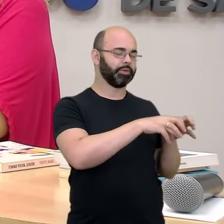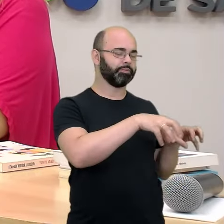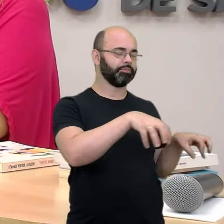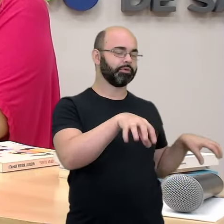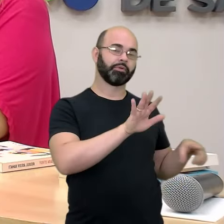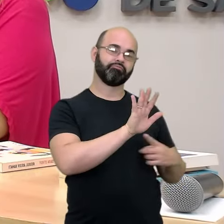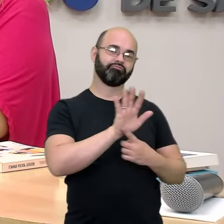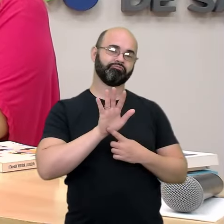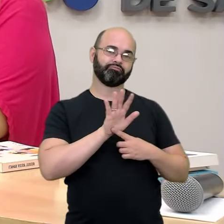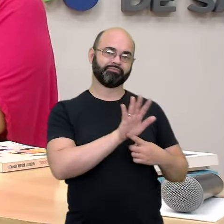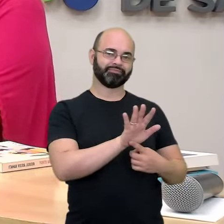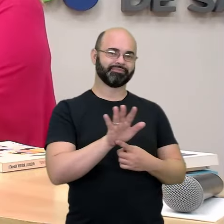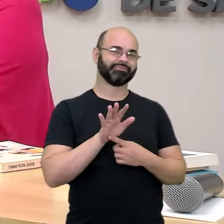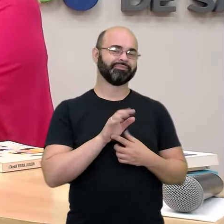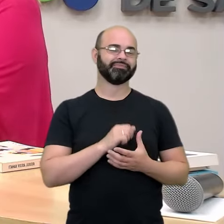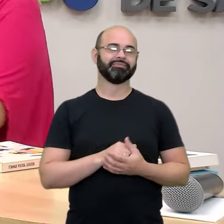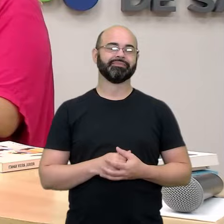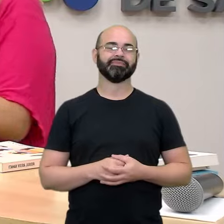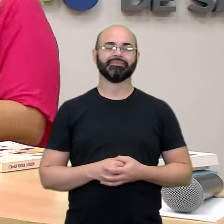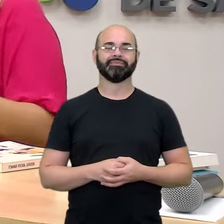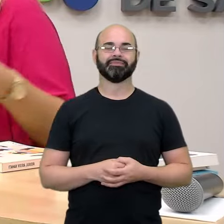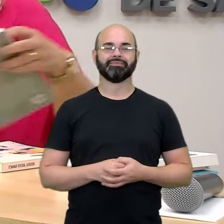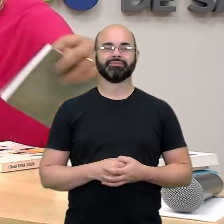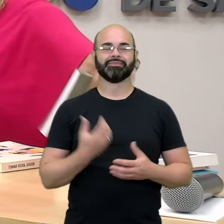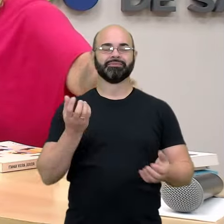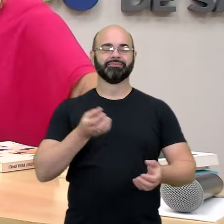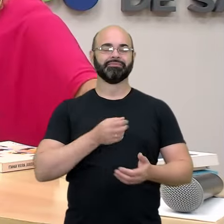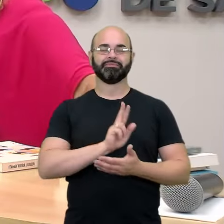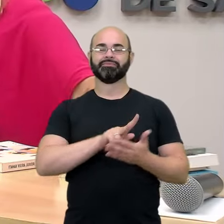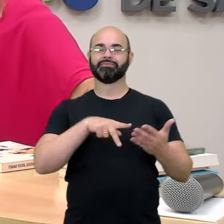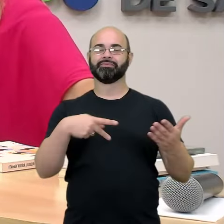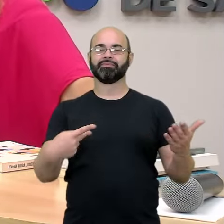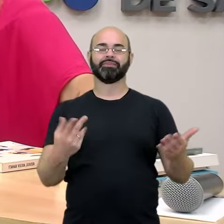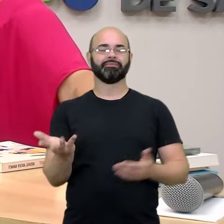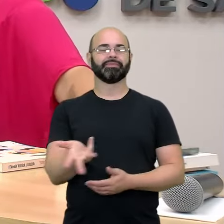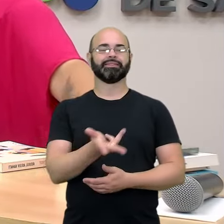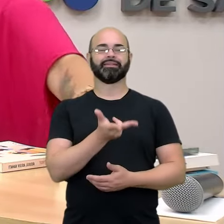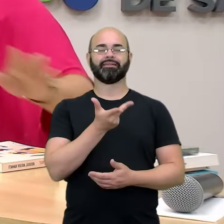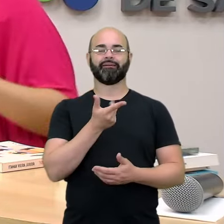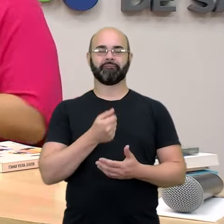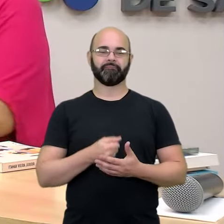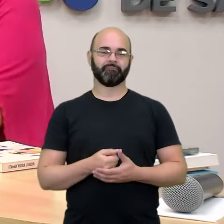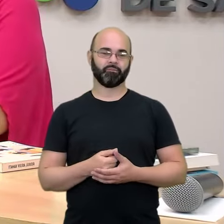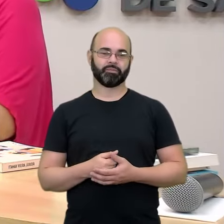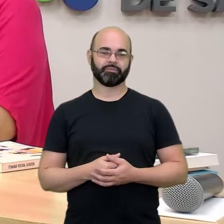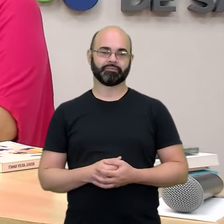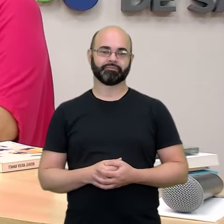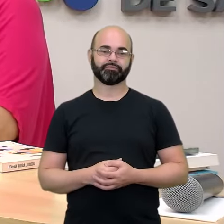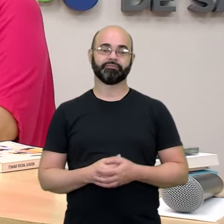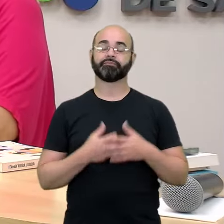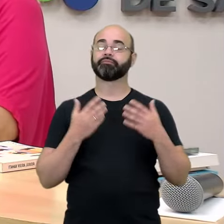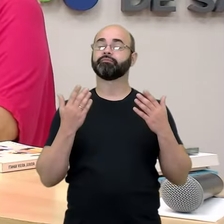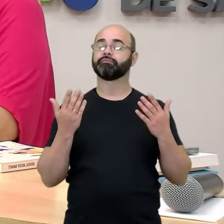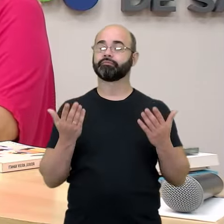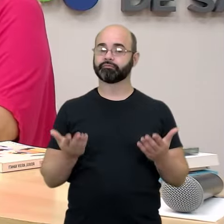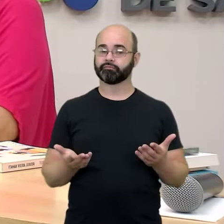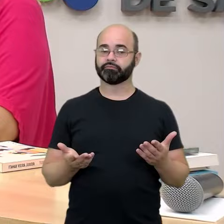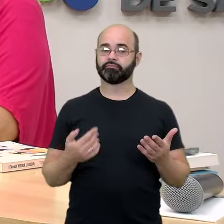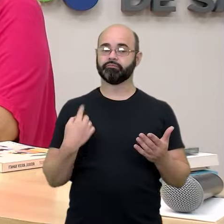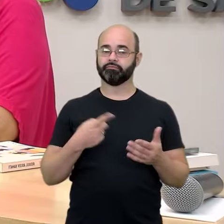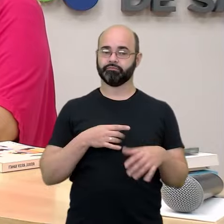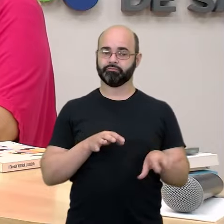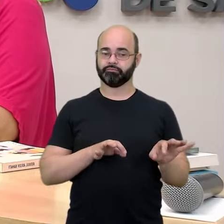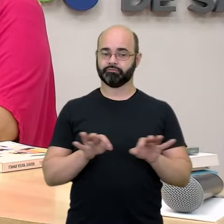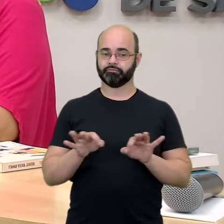Tem poemas maravilhosos. E outros livros com outros temas, não vou desviar muito. A ideia era essa, ou seja, estamos organizados